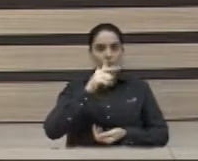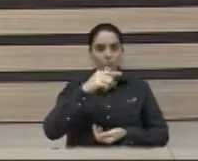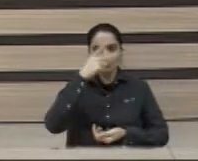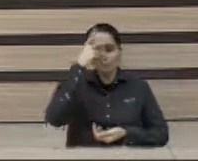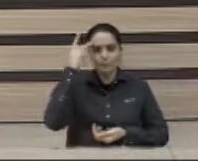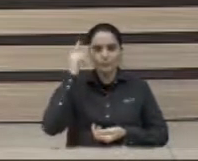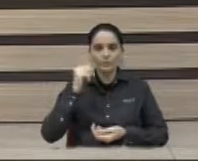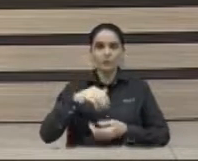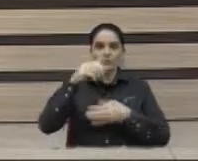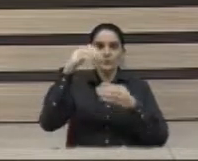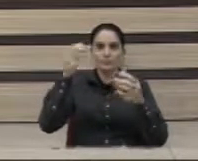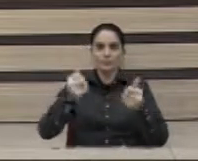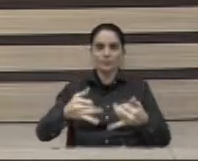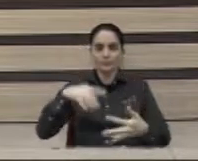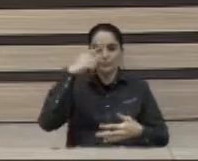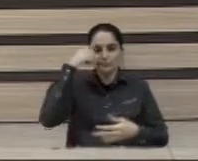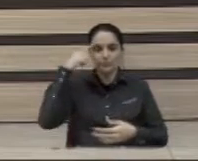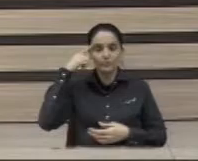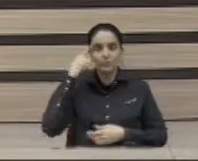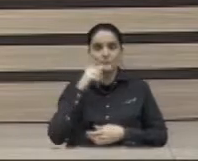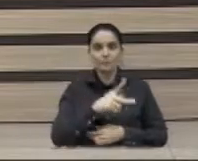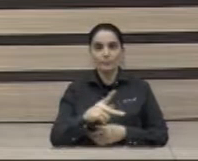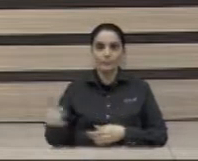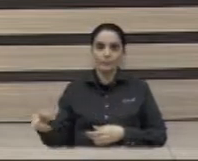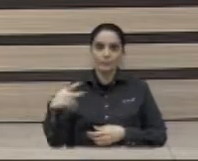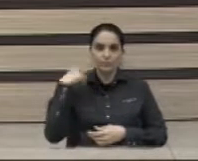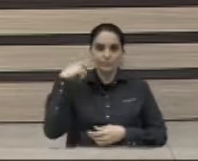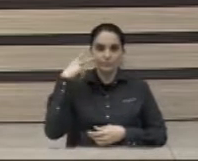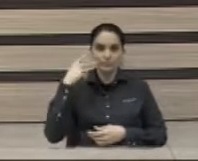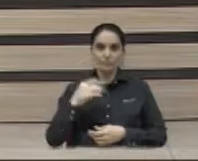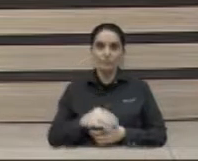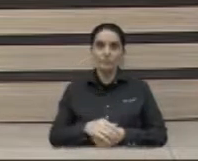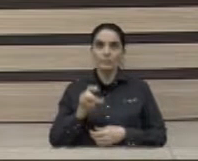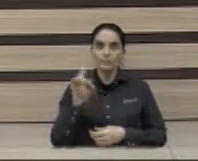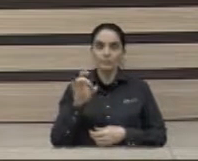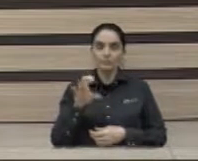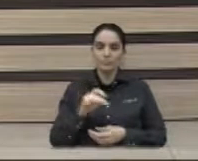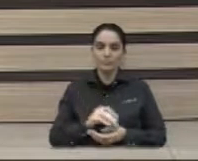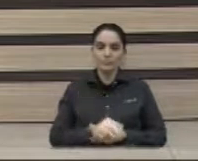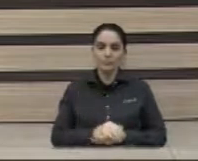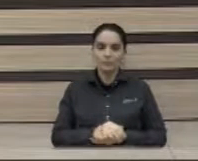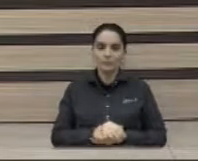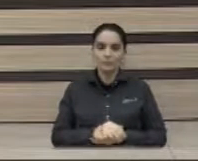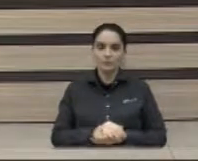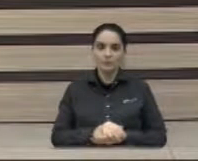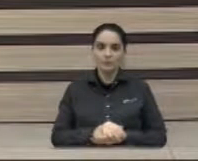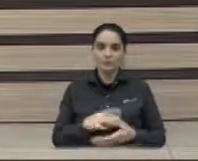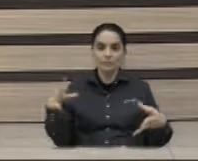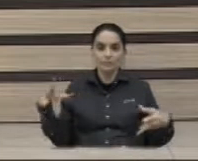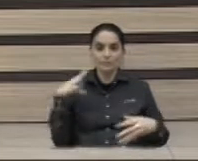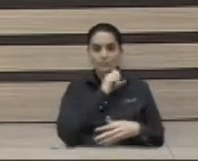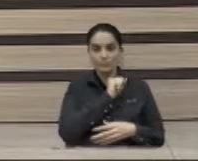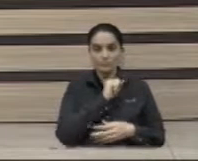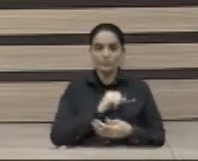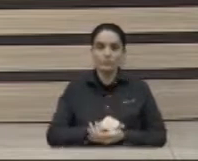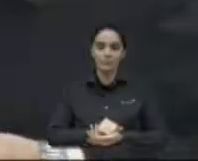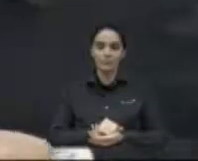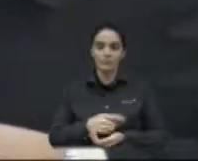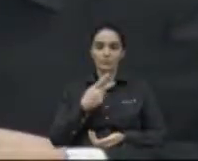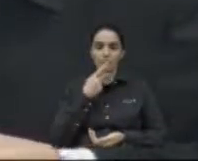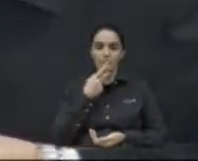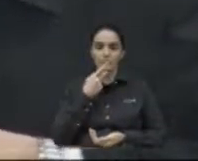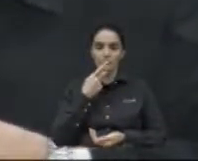justificar, o vereador Dr. Júlio. Senhor presidente, nobres pares, público presente, eu só gostaria de, em breves palavras,